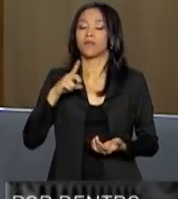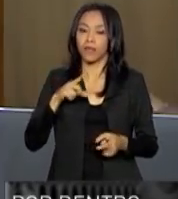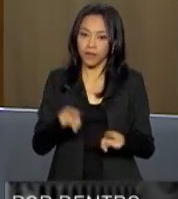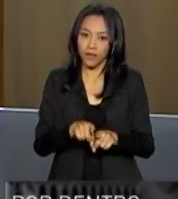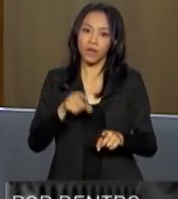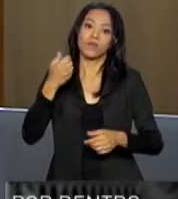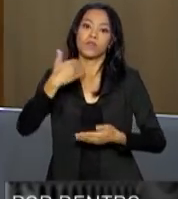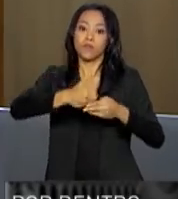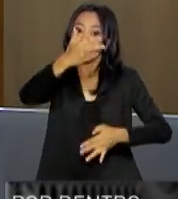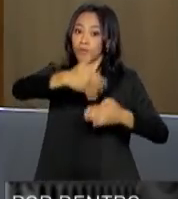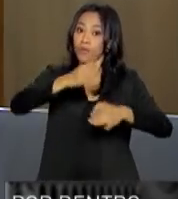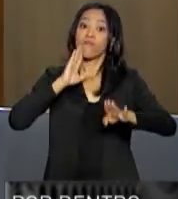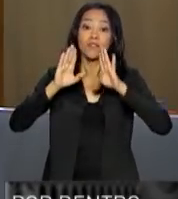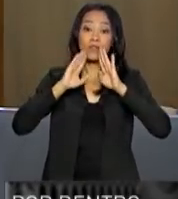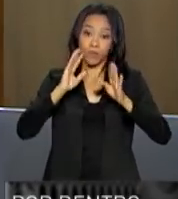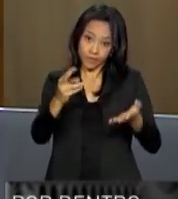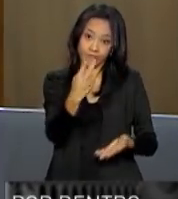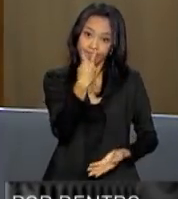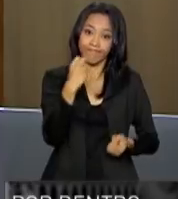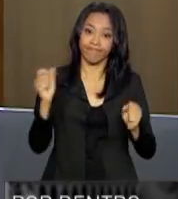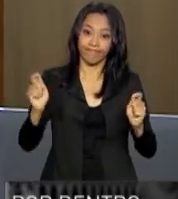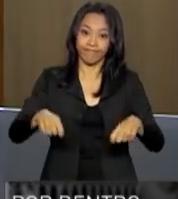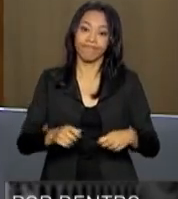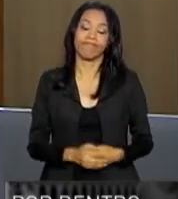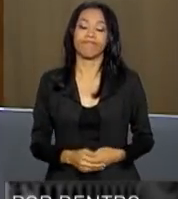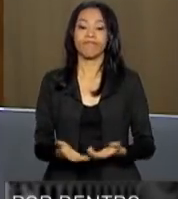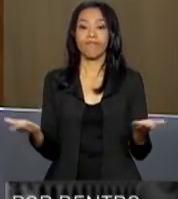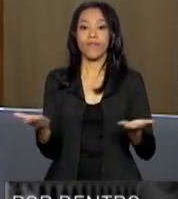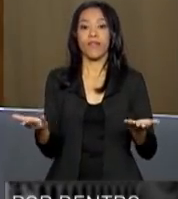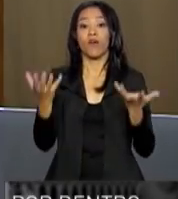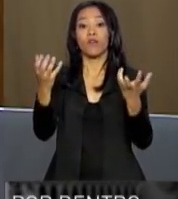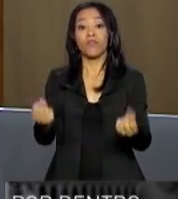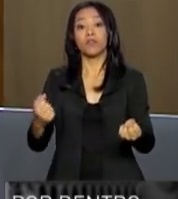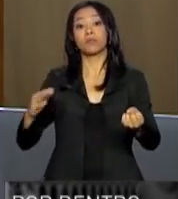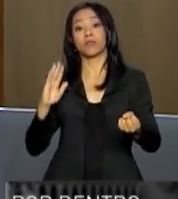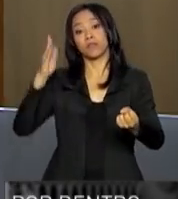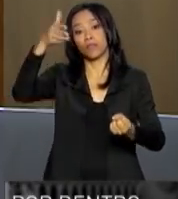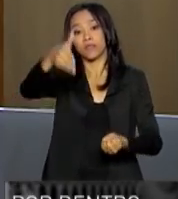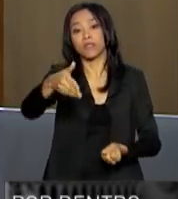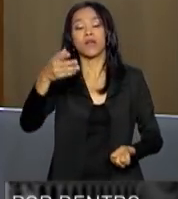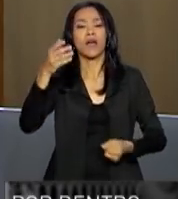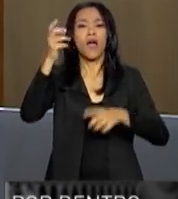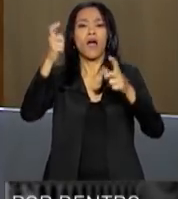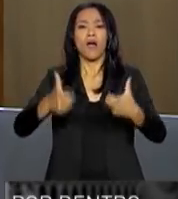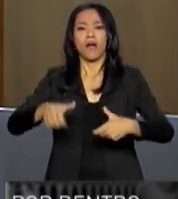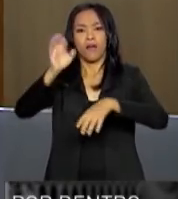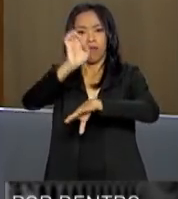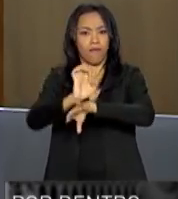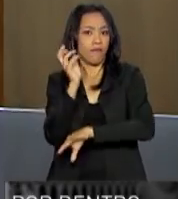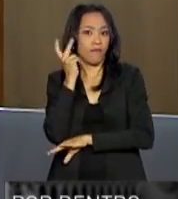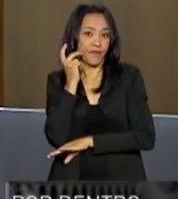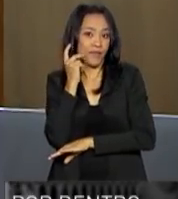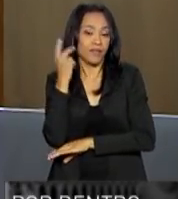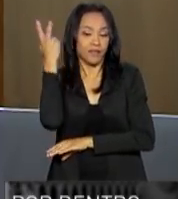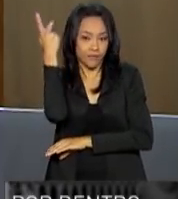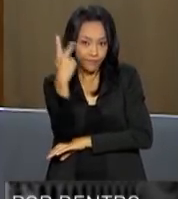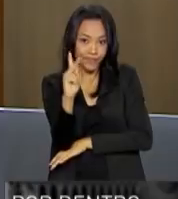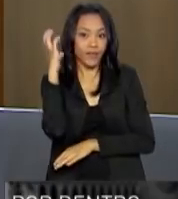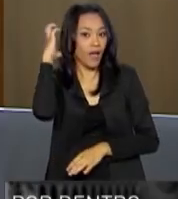no facebook bem agora vamos até fortaleza capital do ceará na linha com agente alex mineiro da rádio verdes